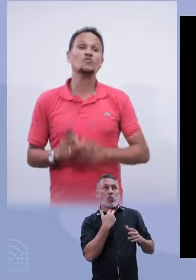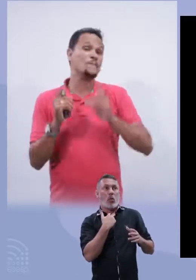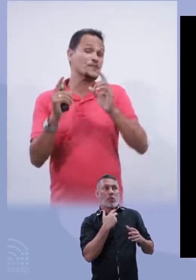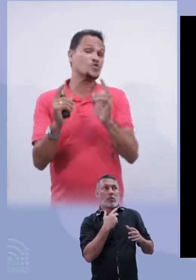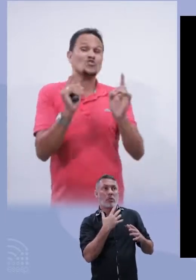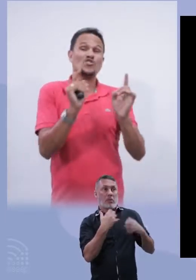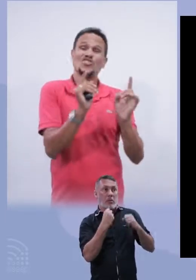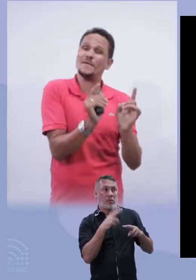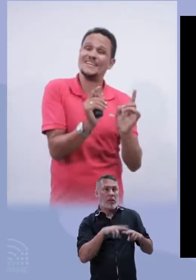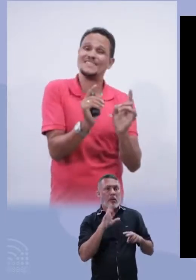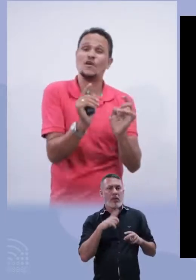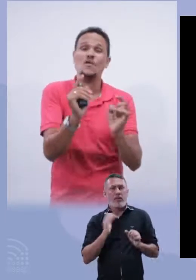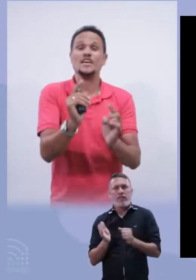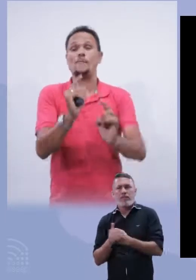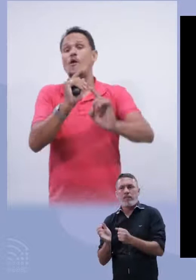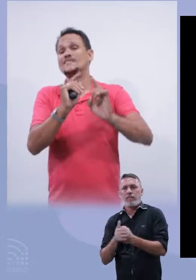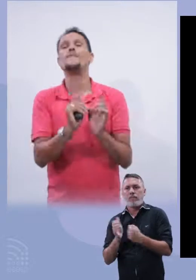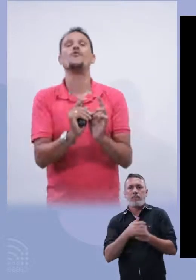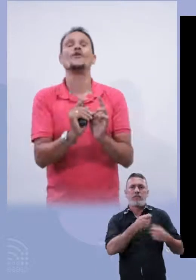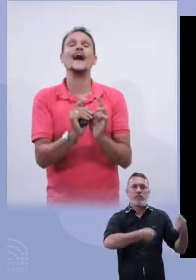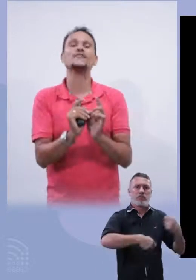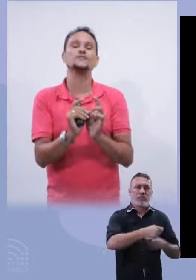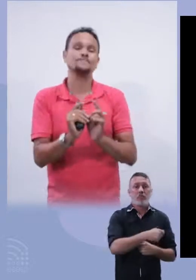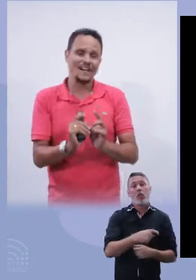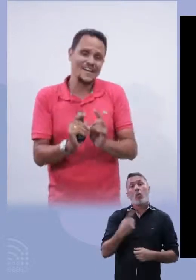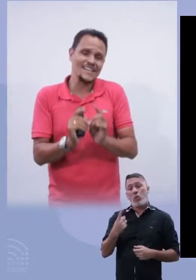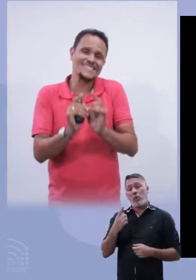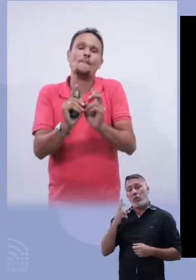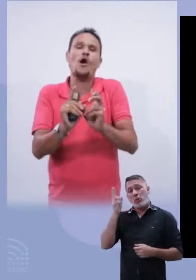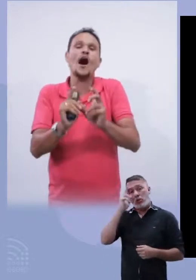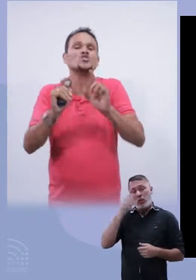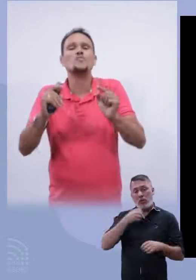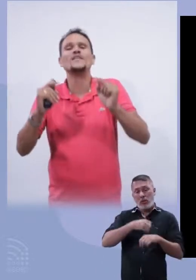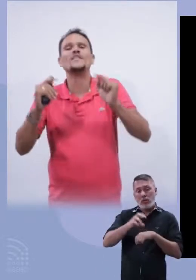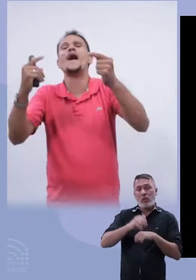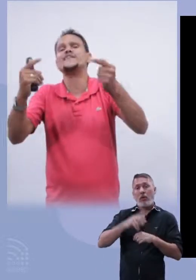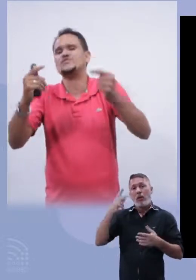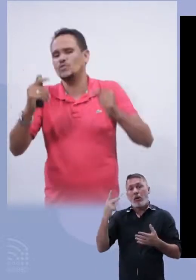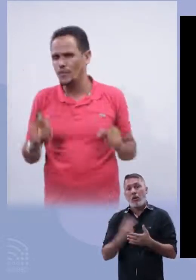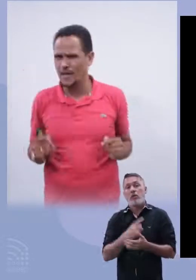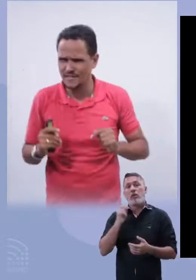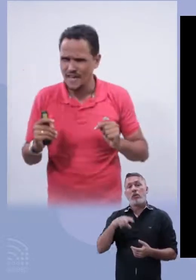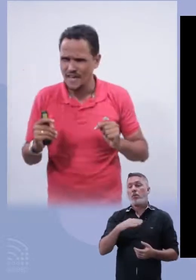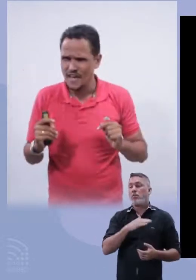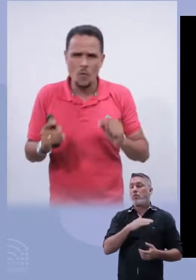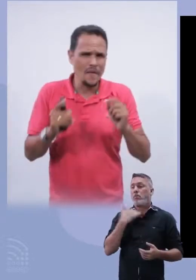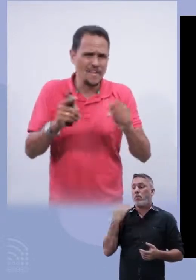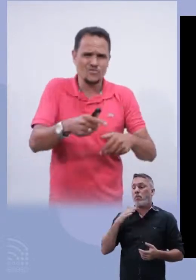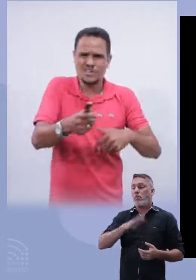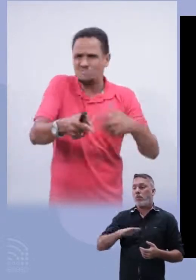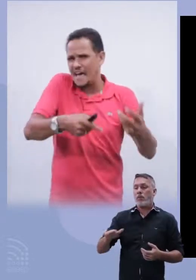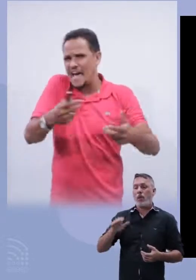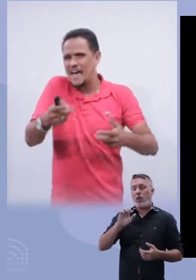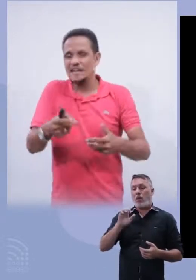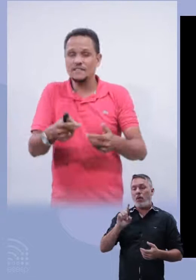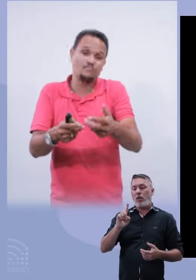Vão! E um episódio que chama atenção, que pode ser abordado, vai ser a morte do menino Edson Luiz. Um